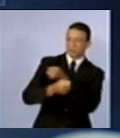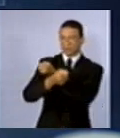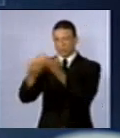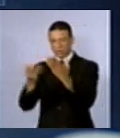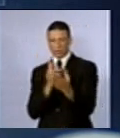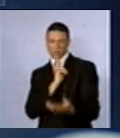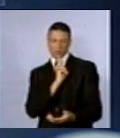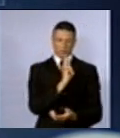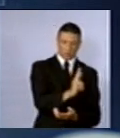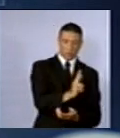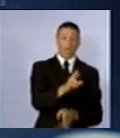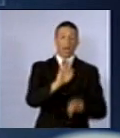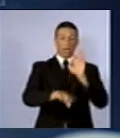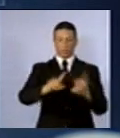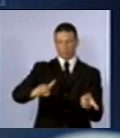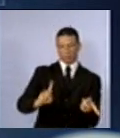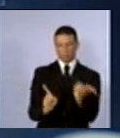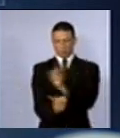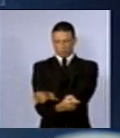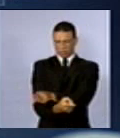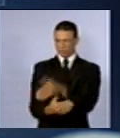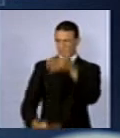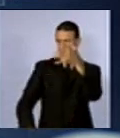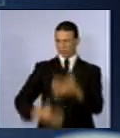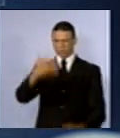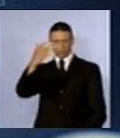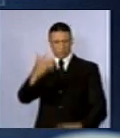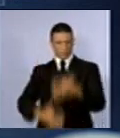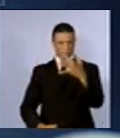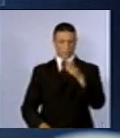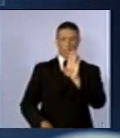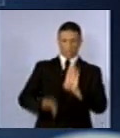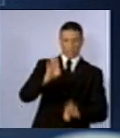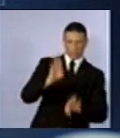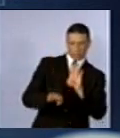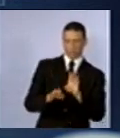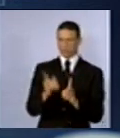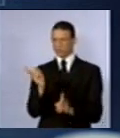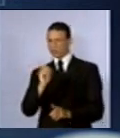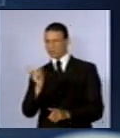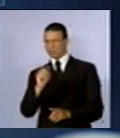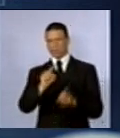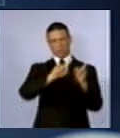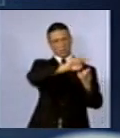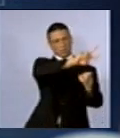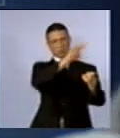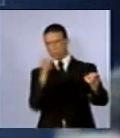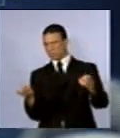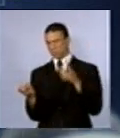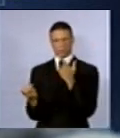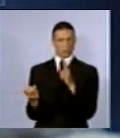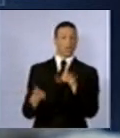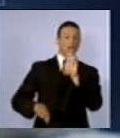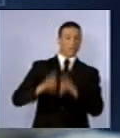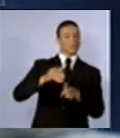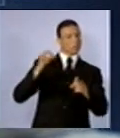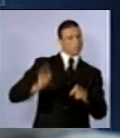resultados controversos, alguns estabelecendo o link, outros negando o link da associação.